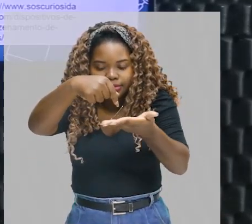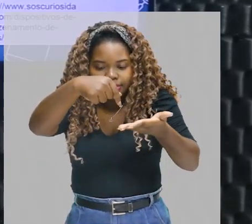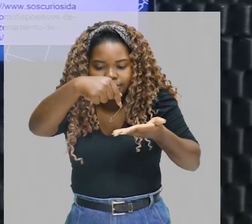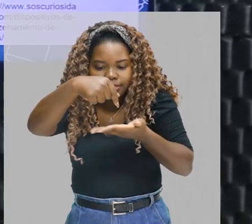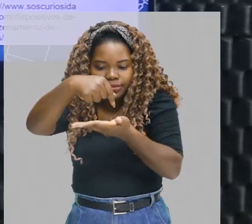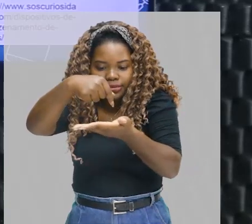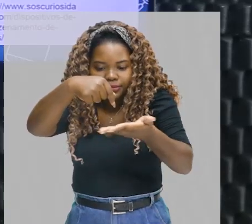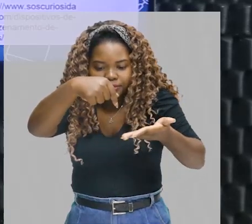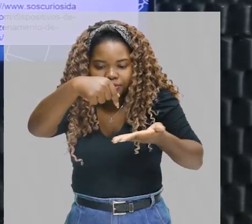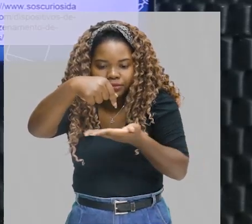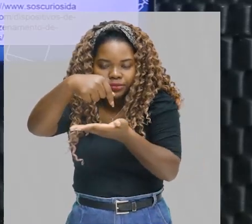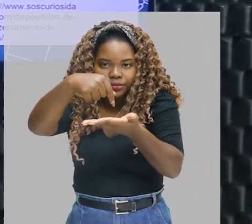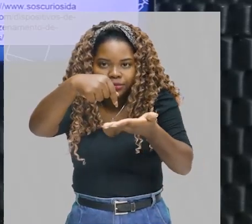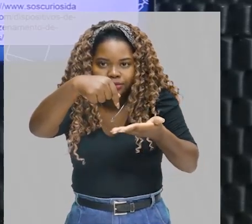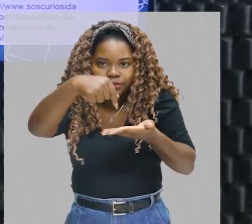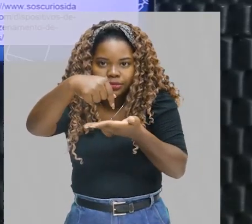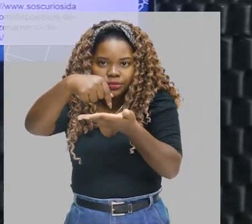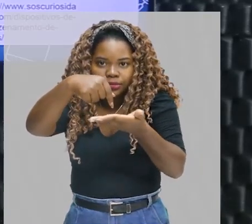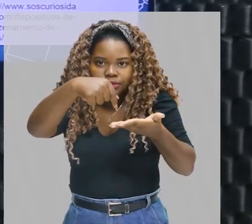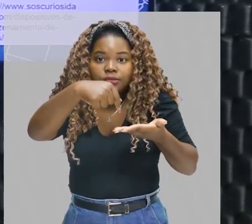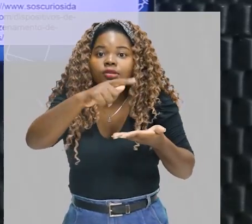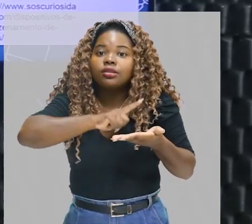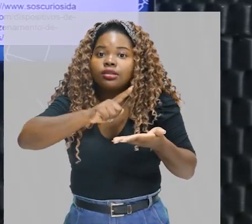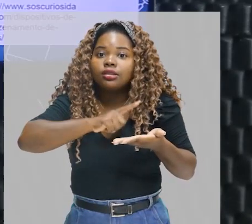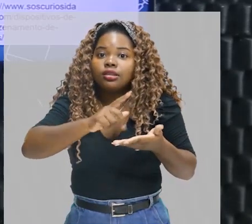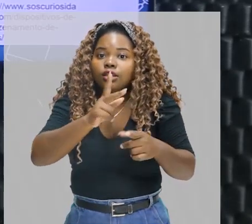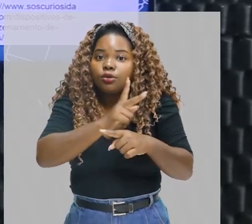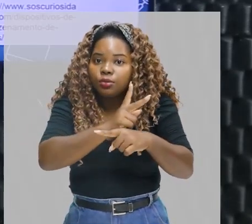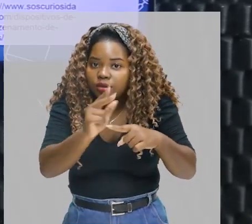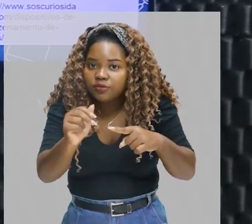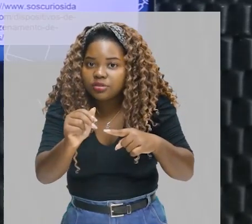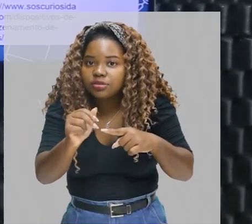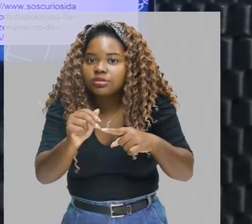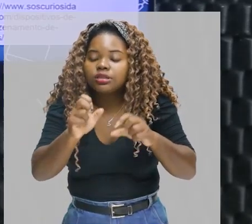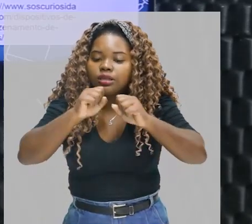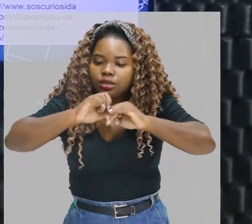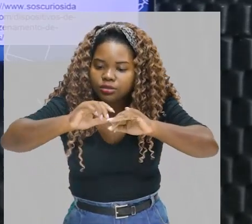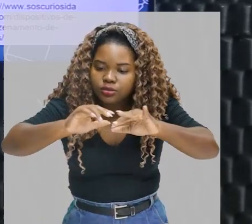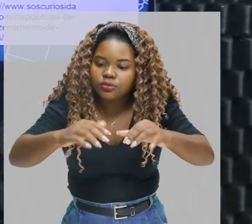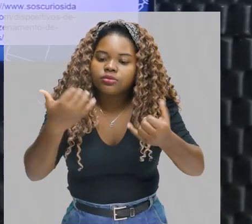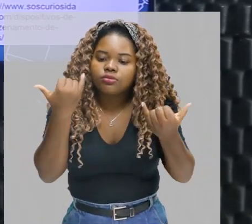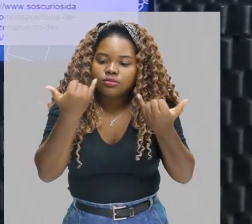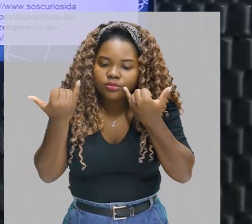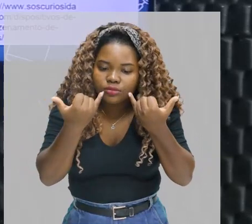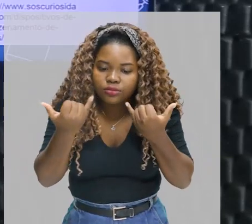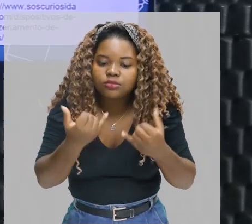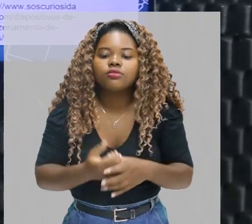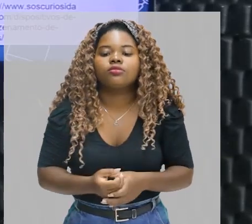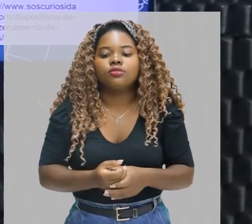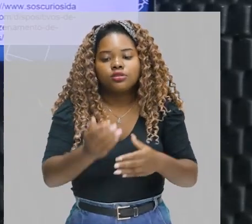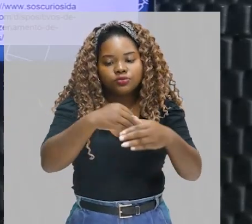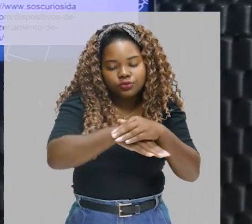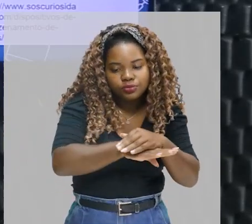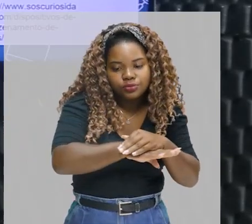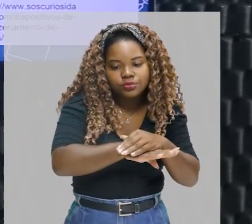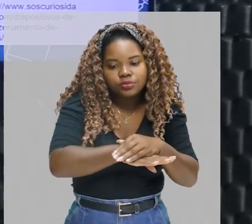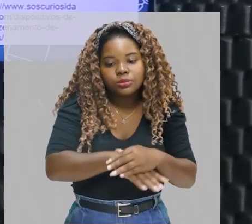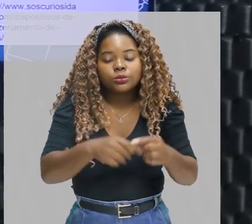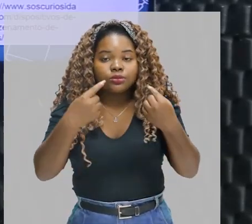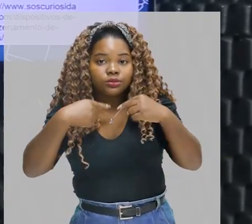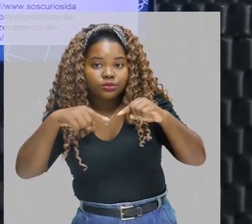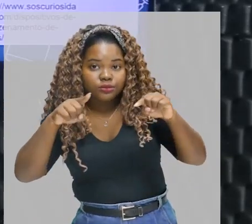certa velocidade, vai extrair dali a informação, né, que ali foi gravado. Geralmente é em forma de